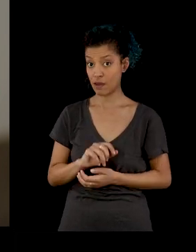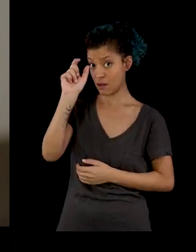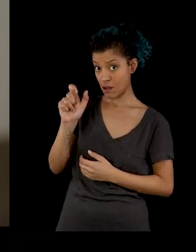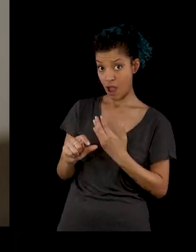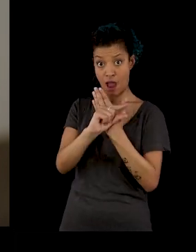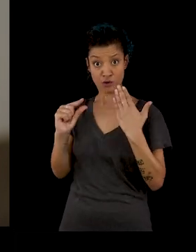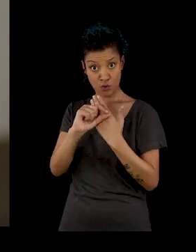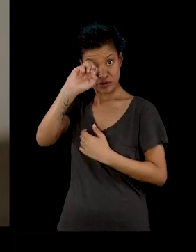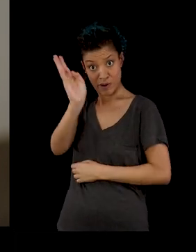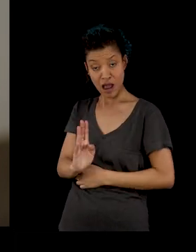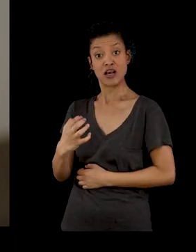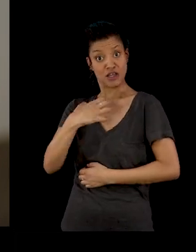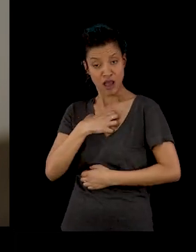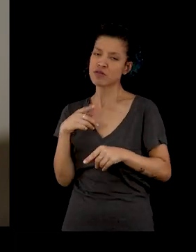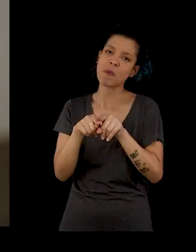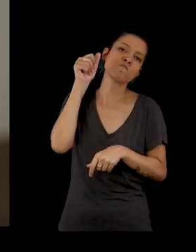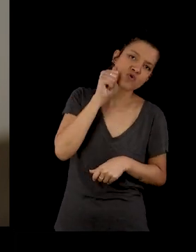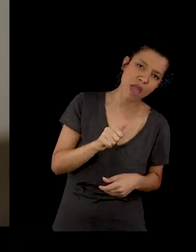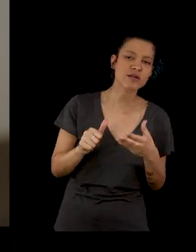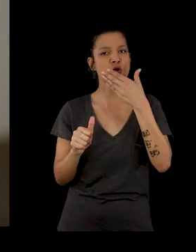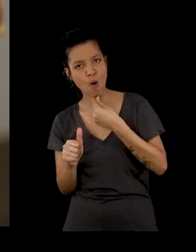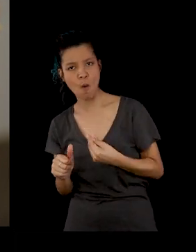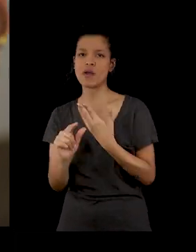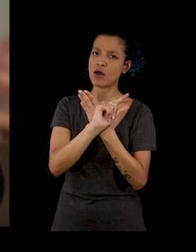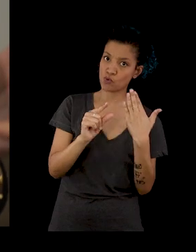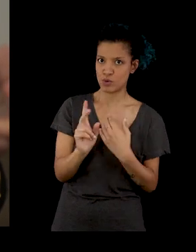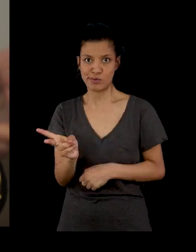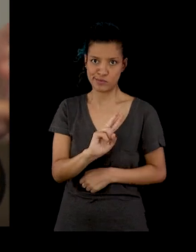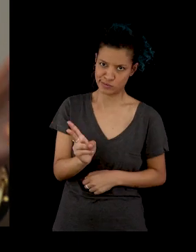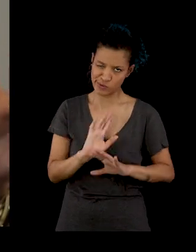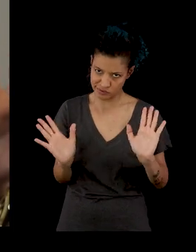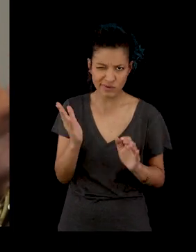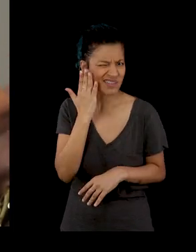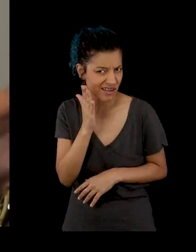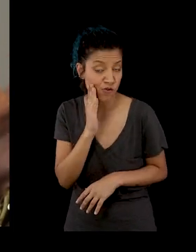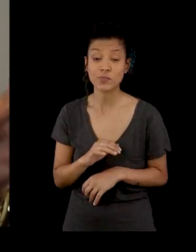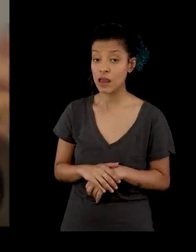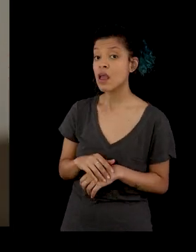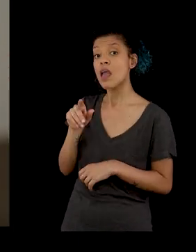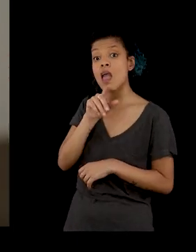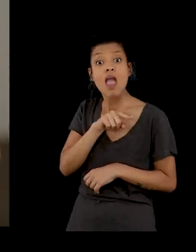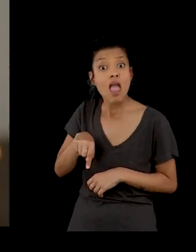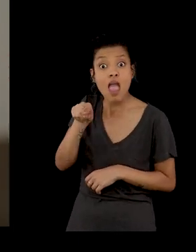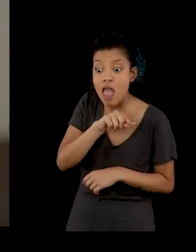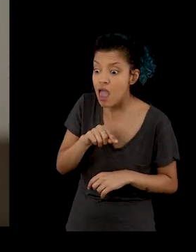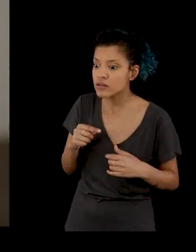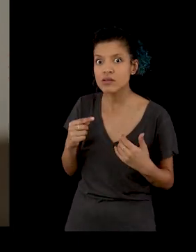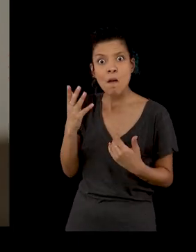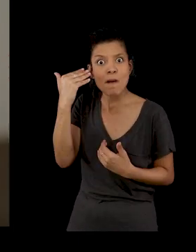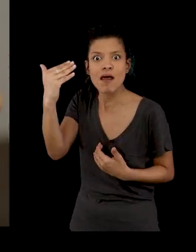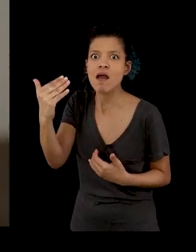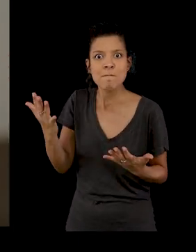Homens e mulheres, por favor, entendeu? Estão esquecidos, soterrados. E os jovens não